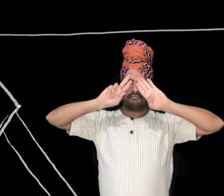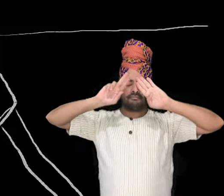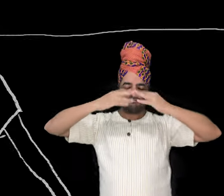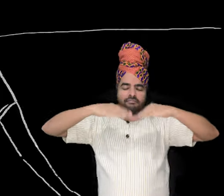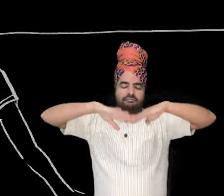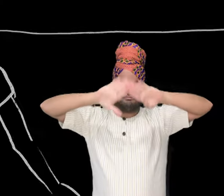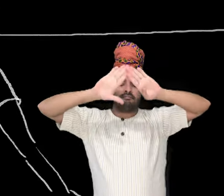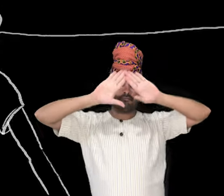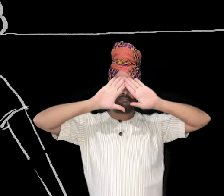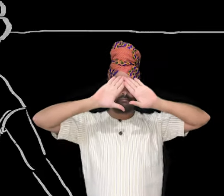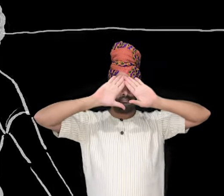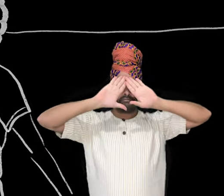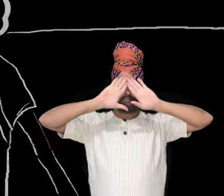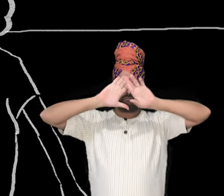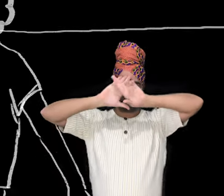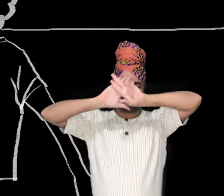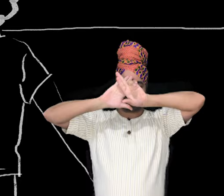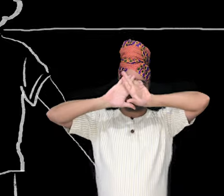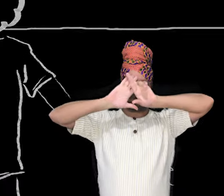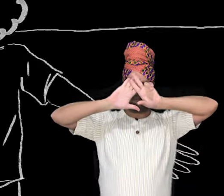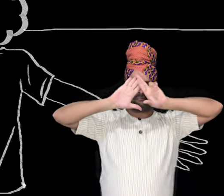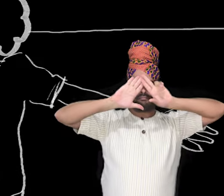por ui ui